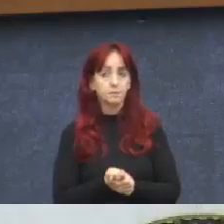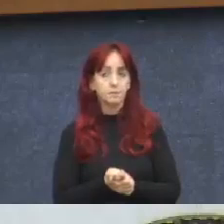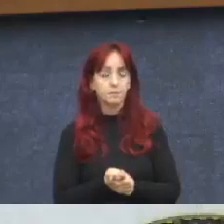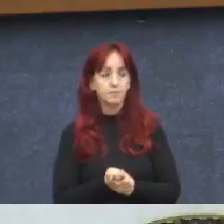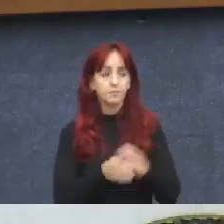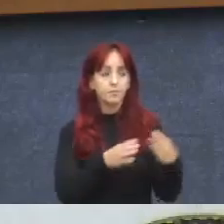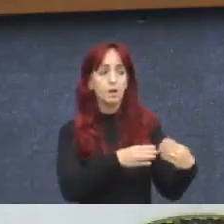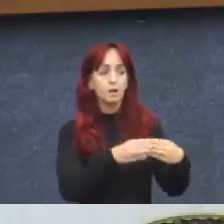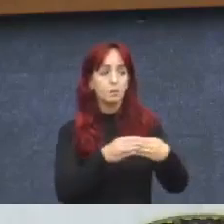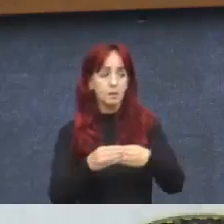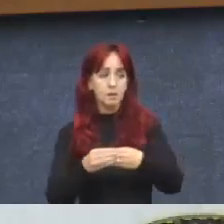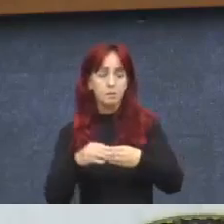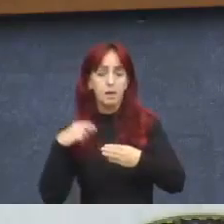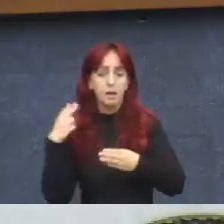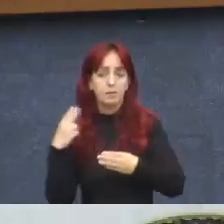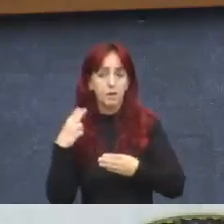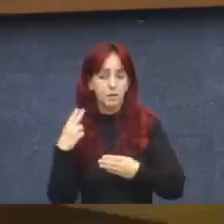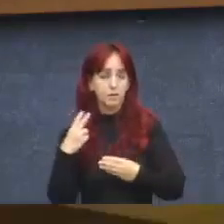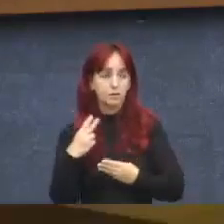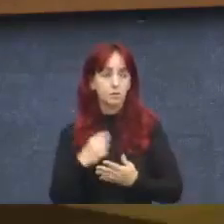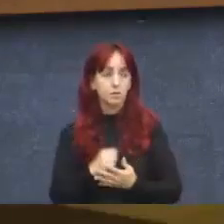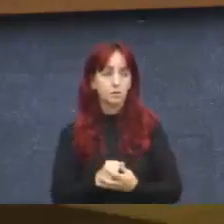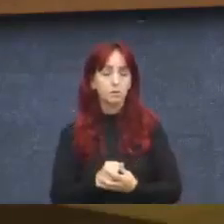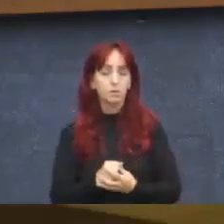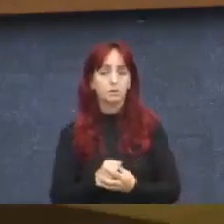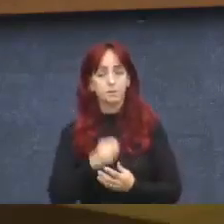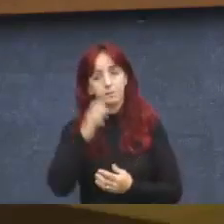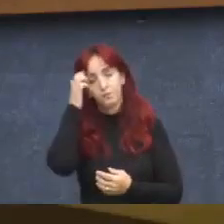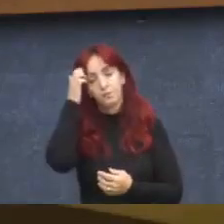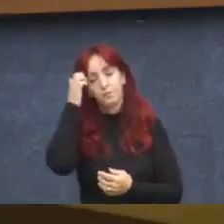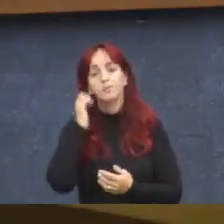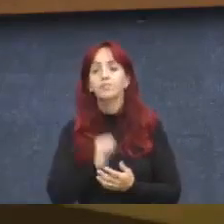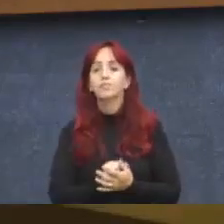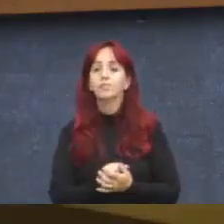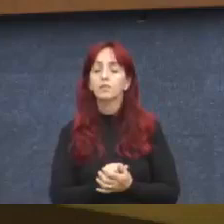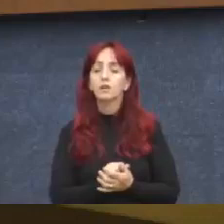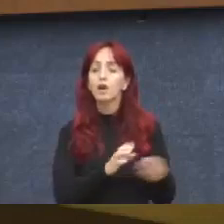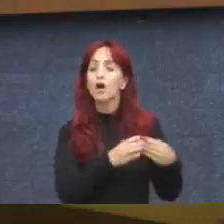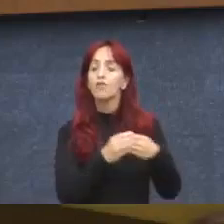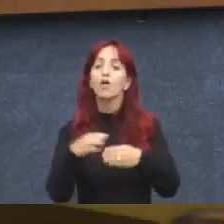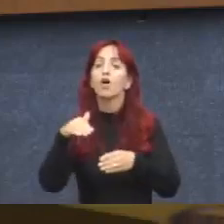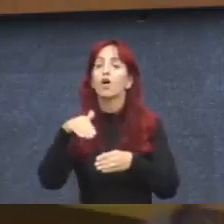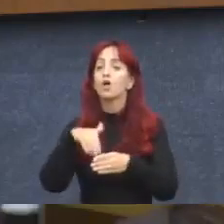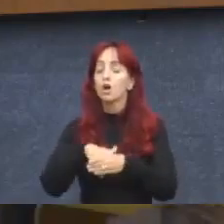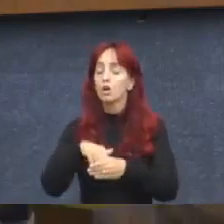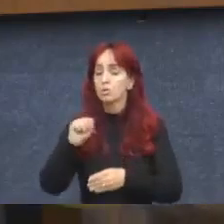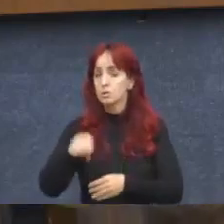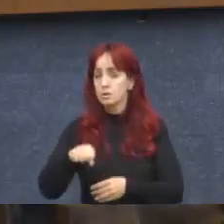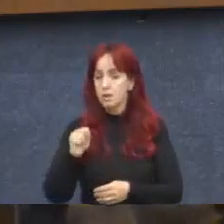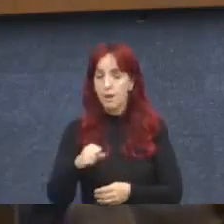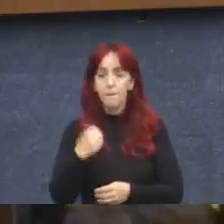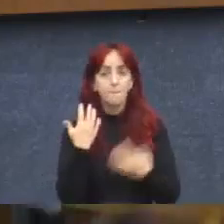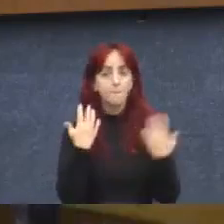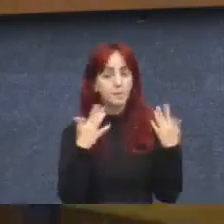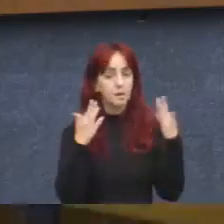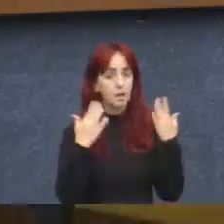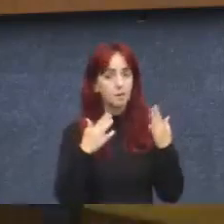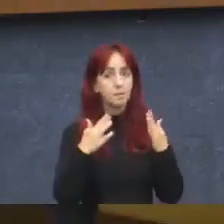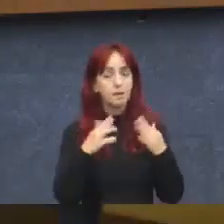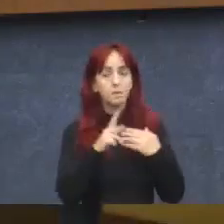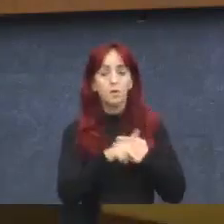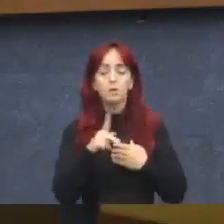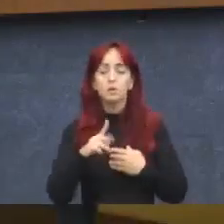Para encaminhar, vereador Bruno Miranda. Né? Obrigada. Obrigado, presidente. É encaminhar o voto, sim, parabenizar a vereadora professora Marli. Nós estamos votando